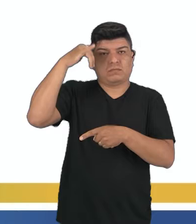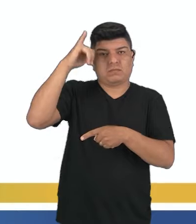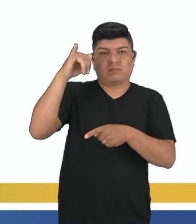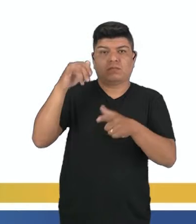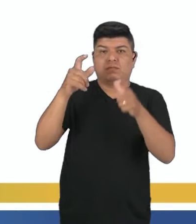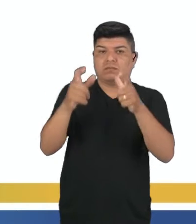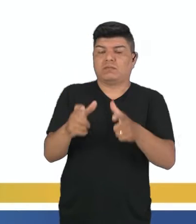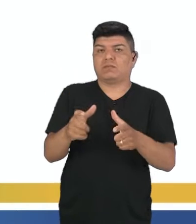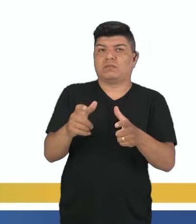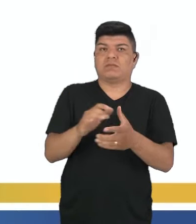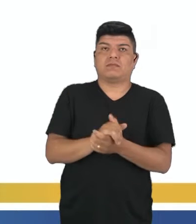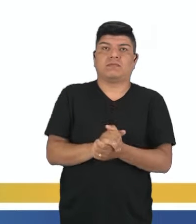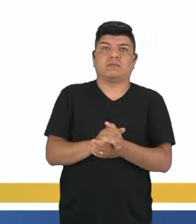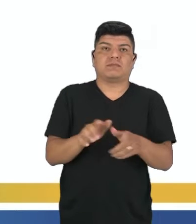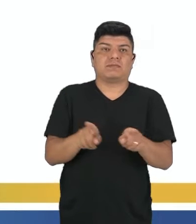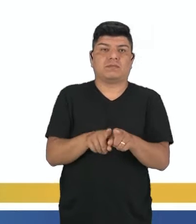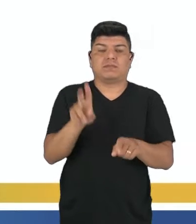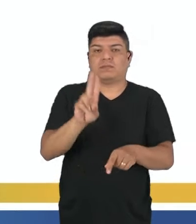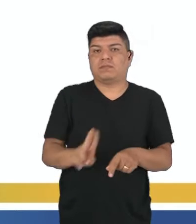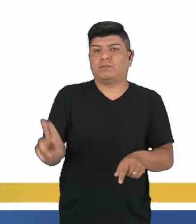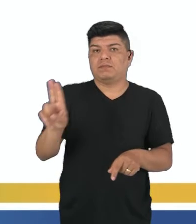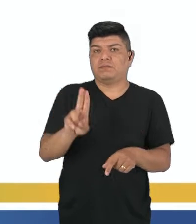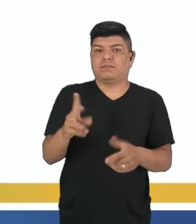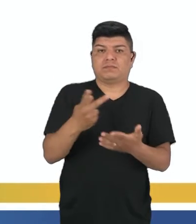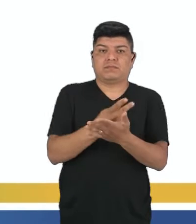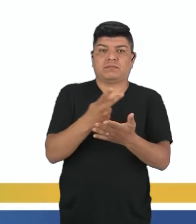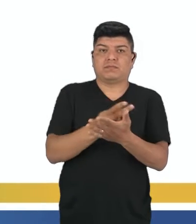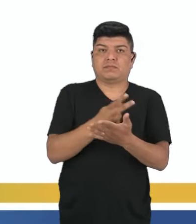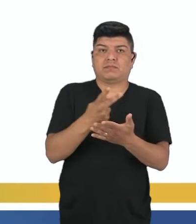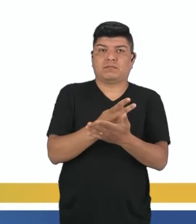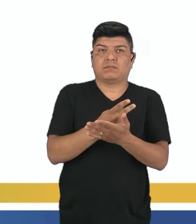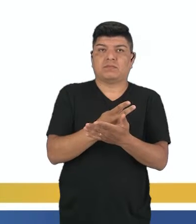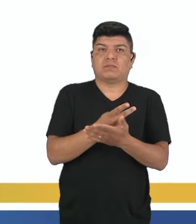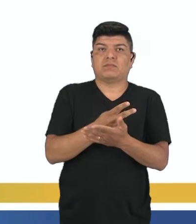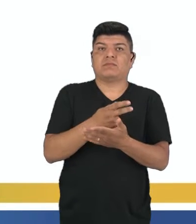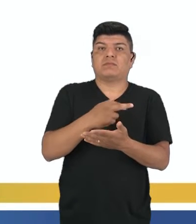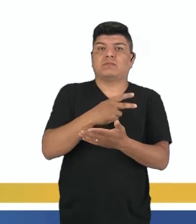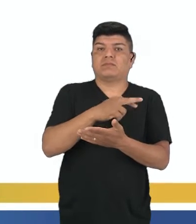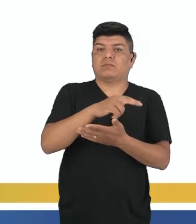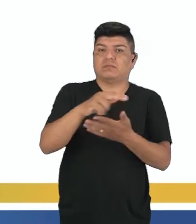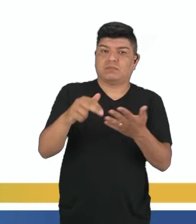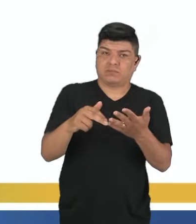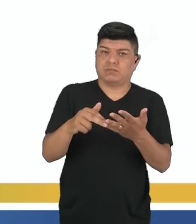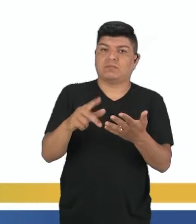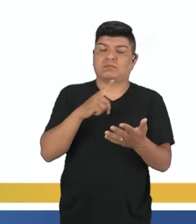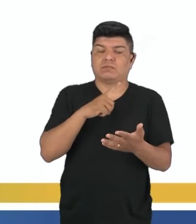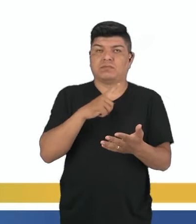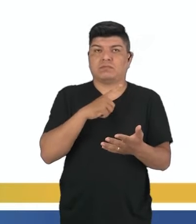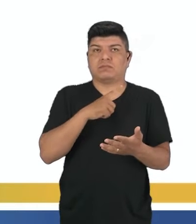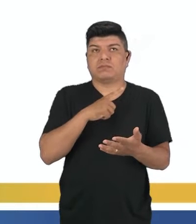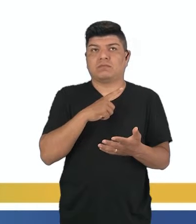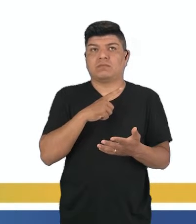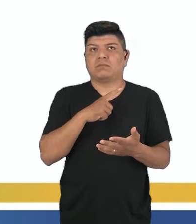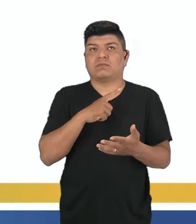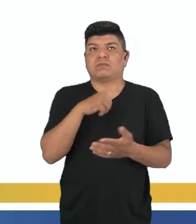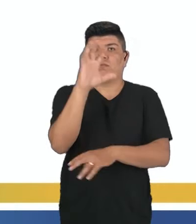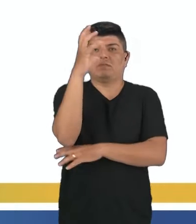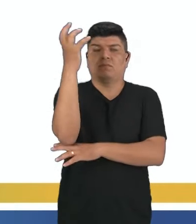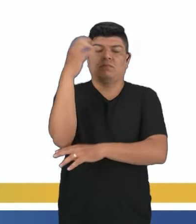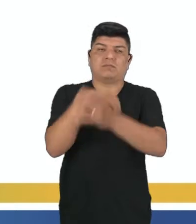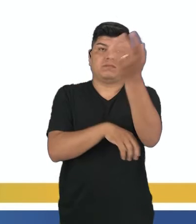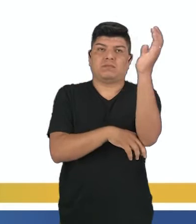selvagens. Além disso, também o uso indiscriminado dos recursos naturais dos biomas. Se a gente for observar, o nível